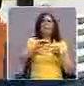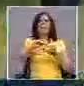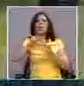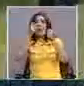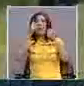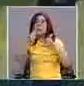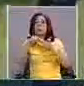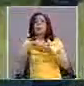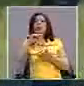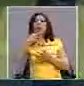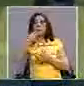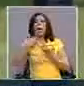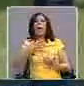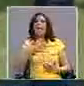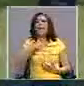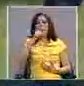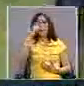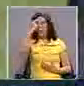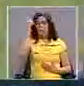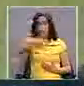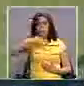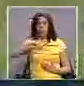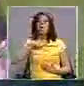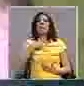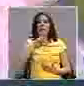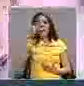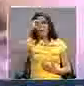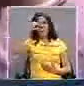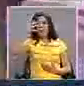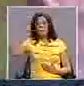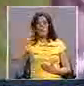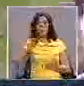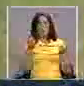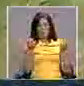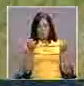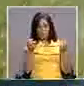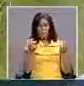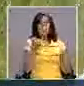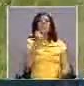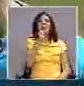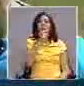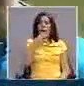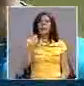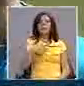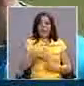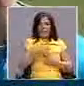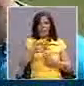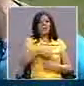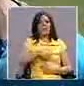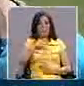que se procura é relaxar. A disciplina aqui é a filosofia do yoga. Tem um efeito profilático